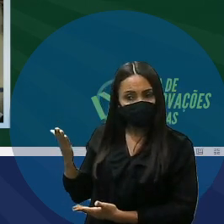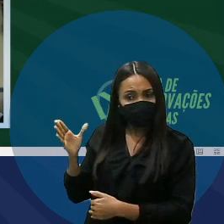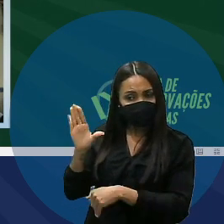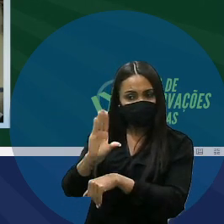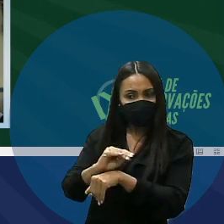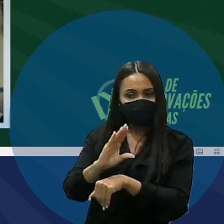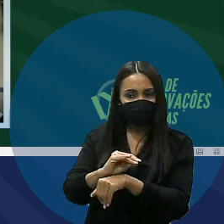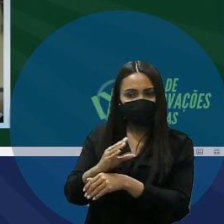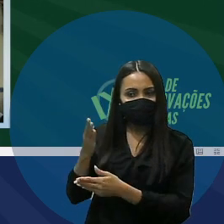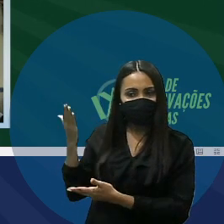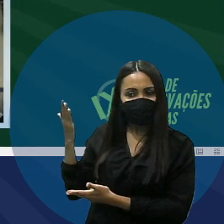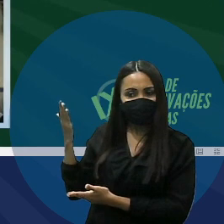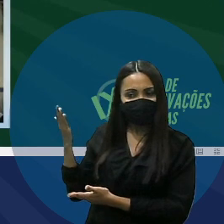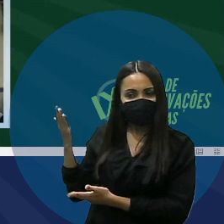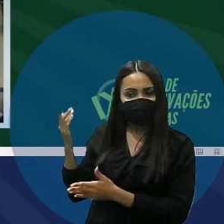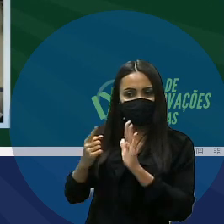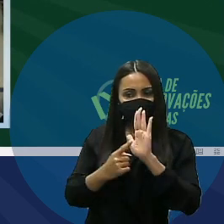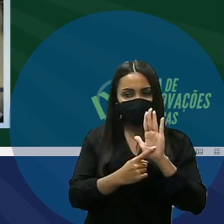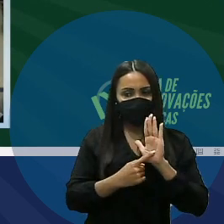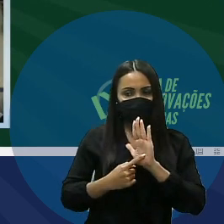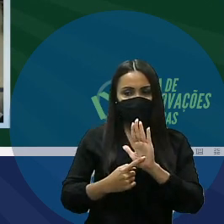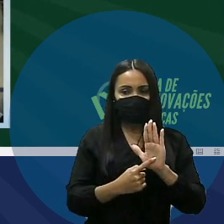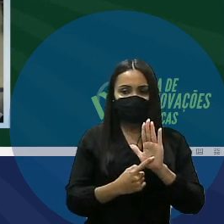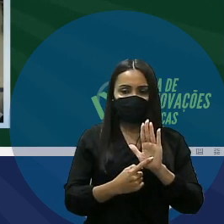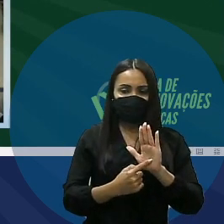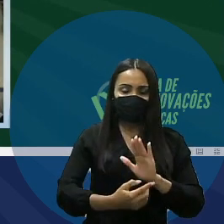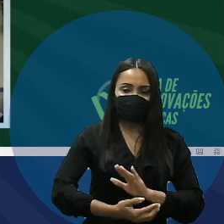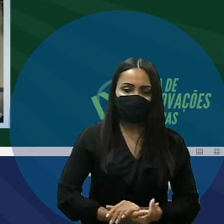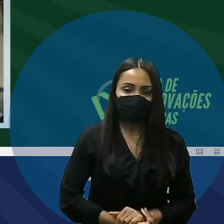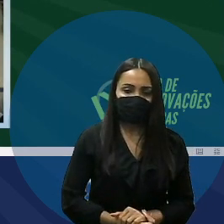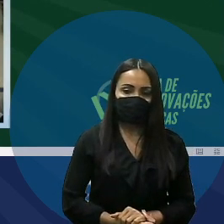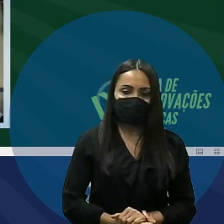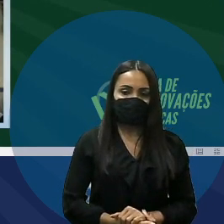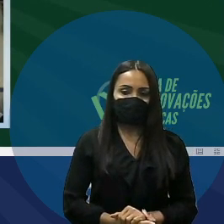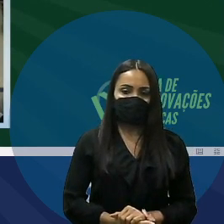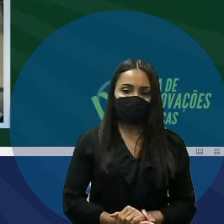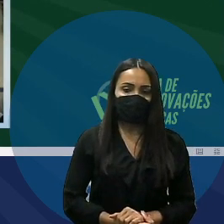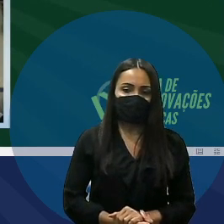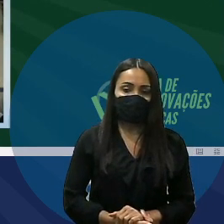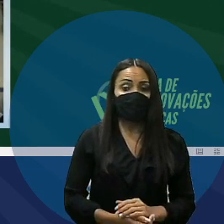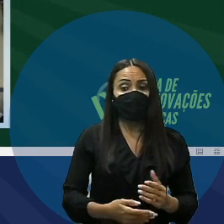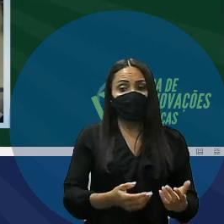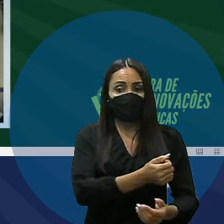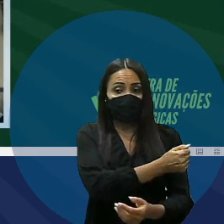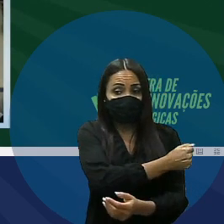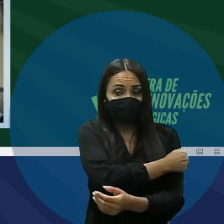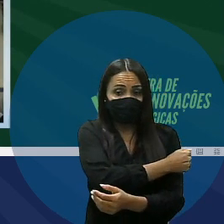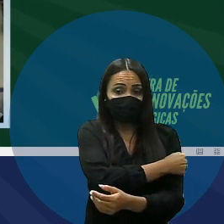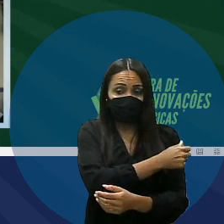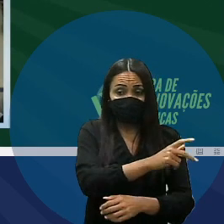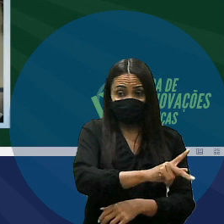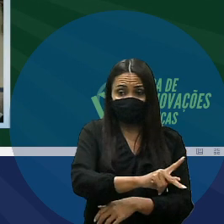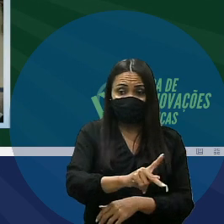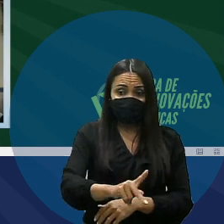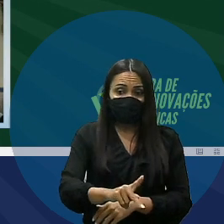mostram, por exemplo, como é que se desenvolve, né? A gente, os estudantes, os professores,